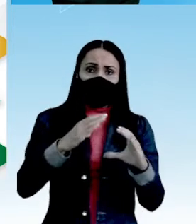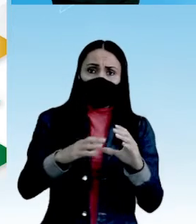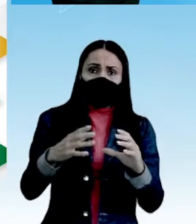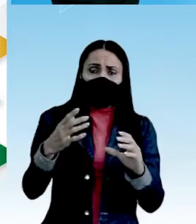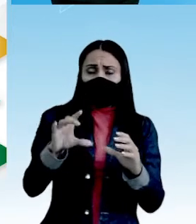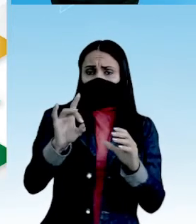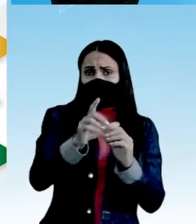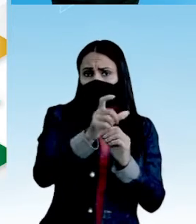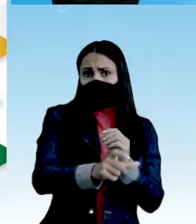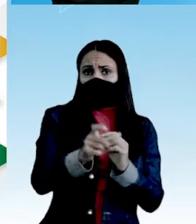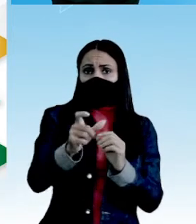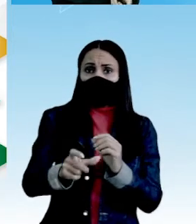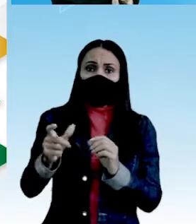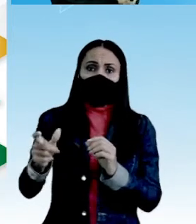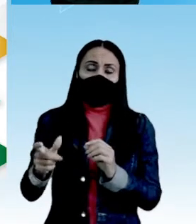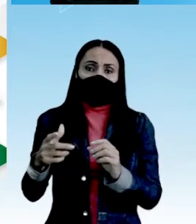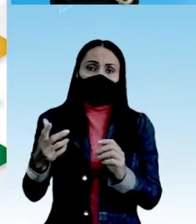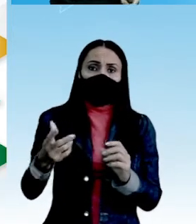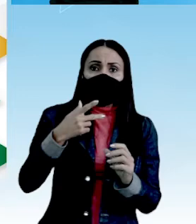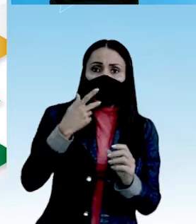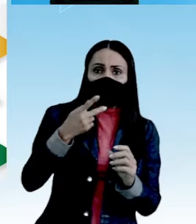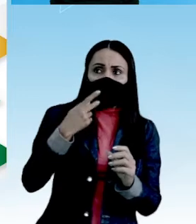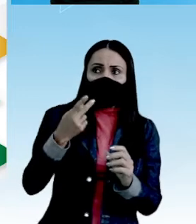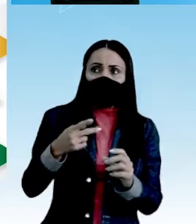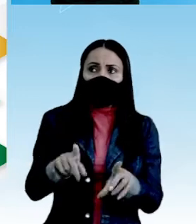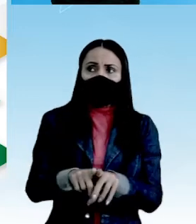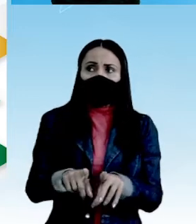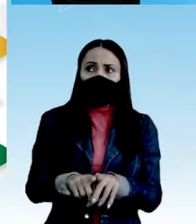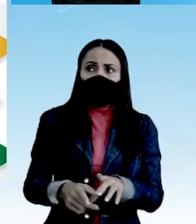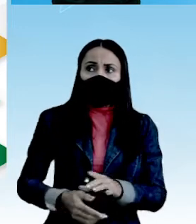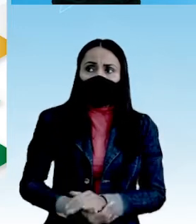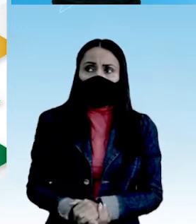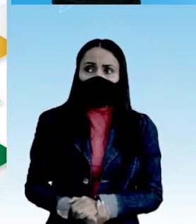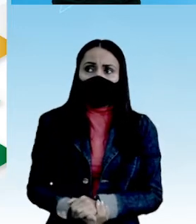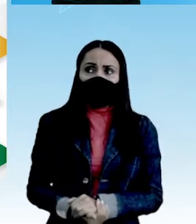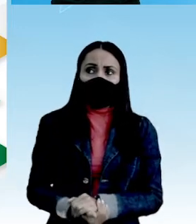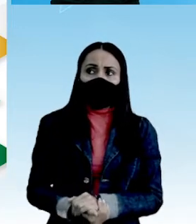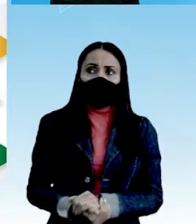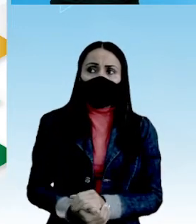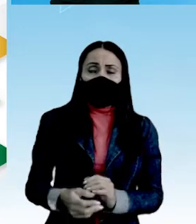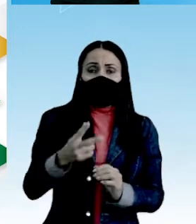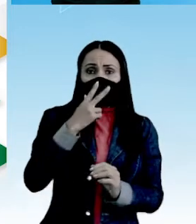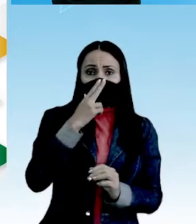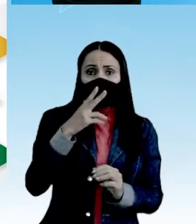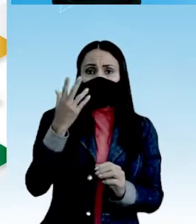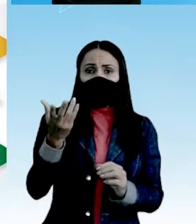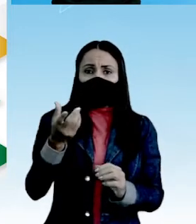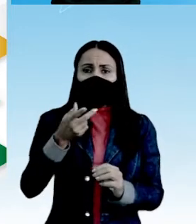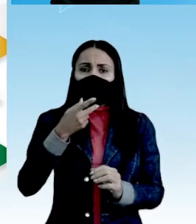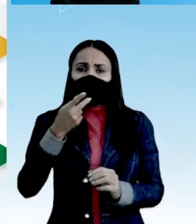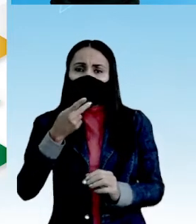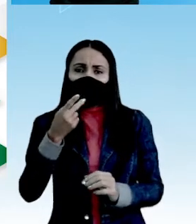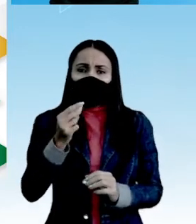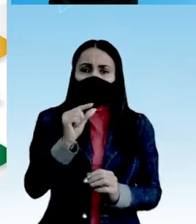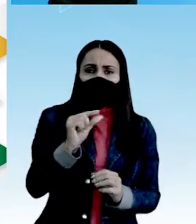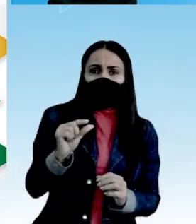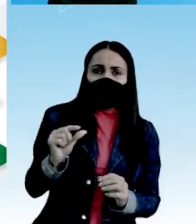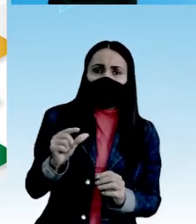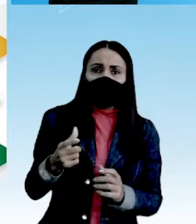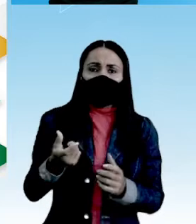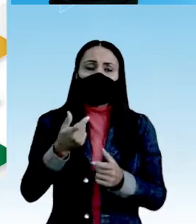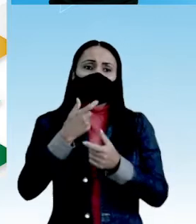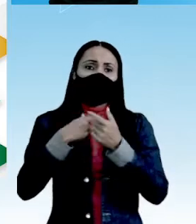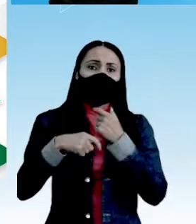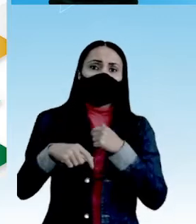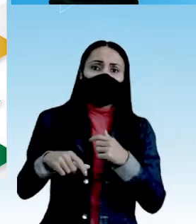pessoa mesmo, até quando a gente está falando, tem pessoas, né, que parece que falam mais fininho, outras que falam mais grosso, né? Tem